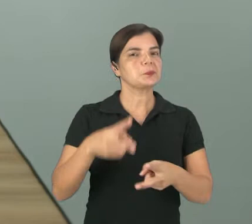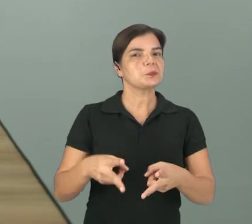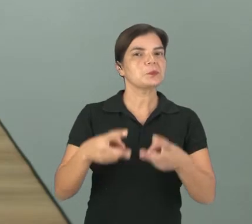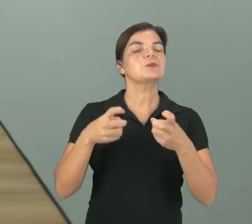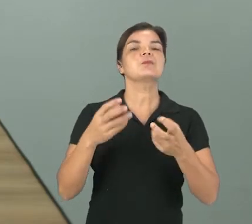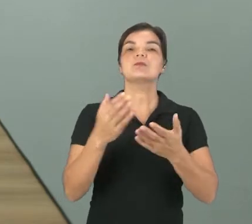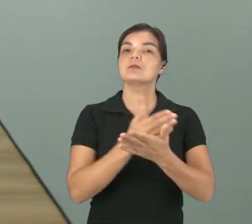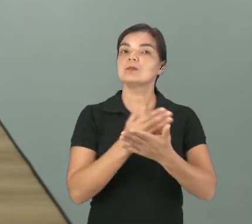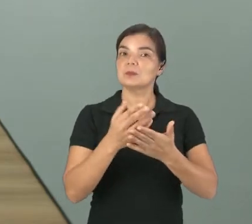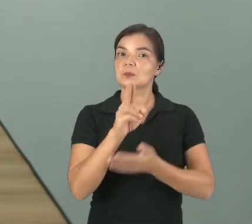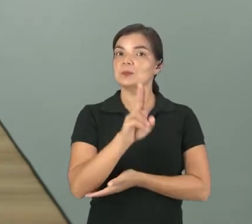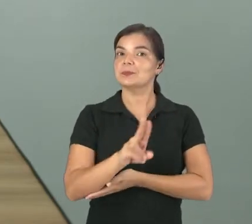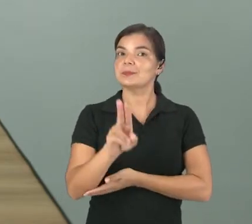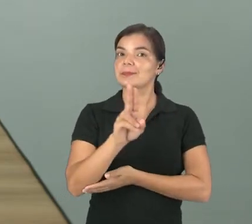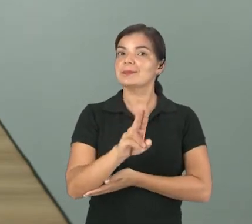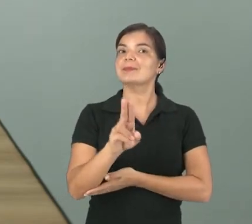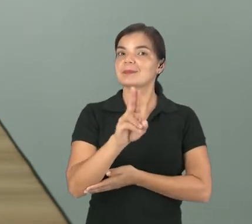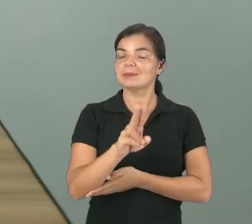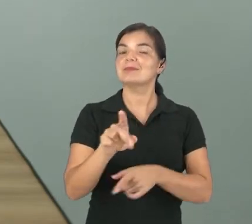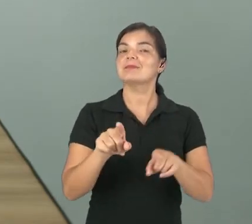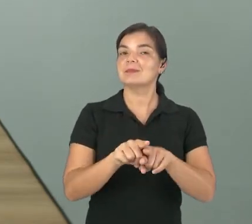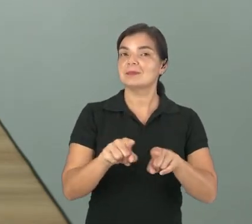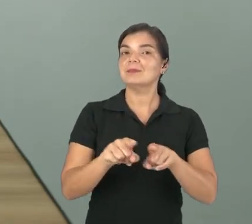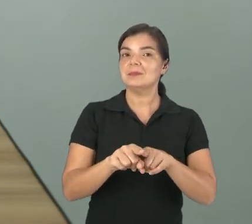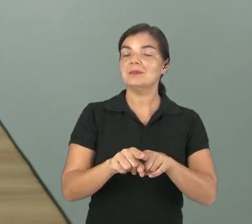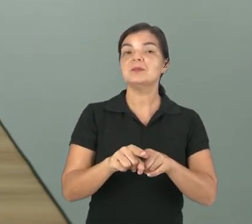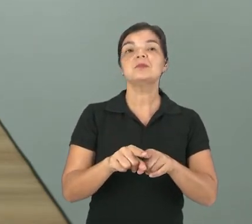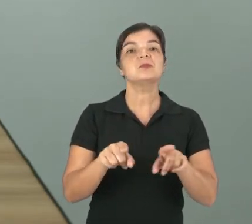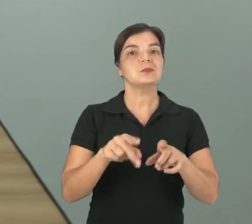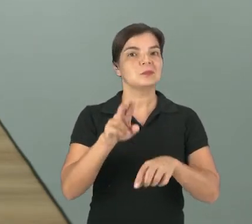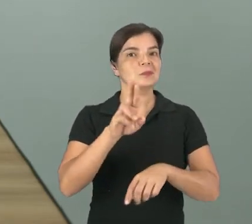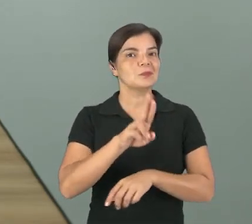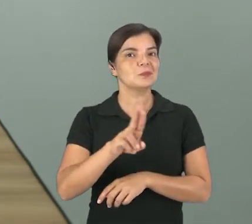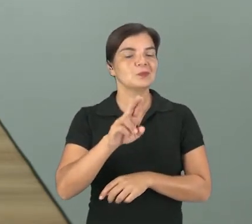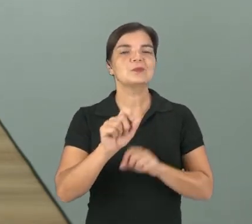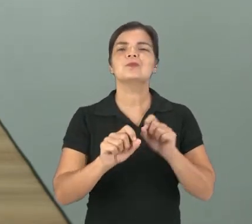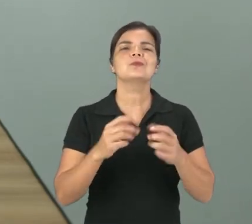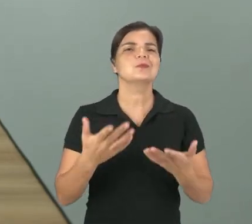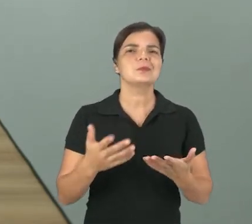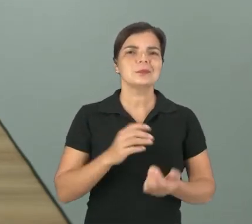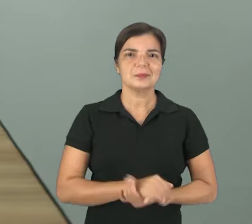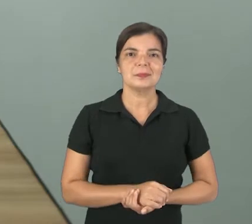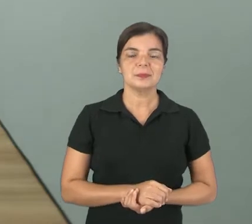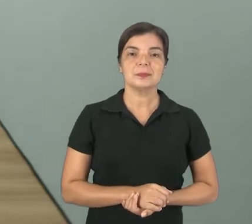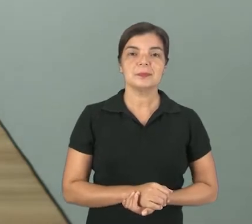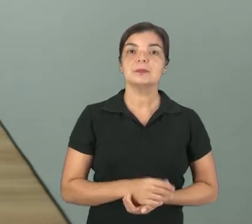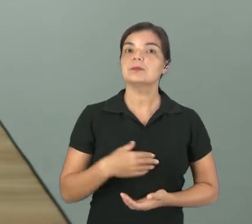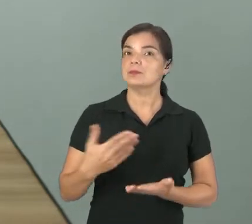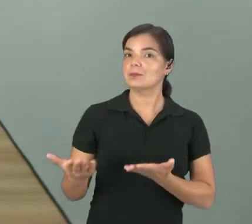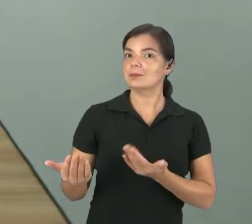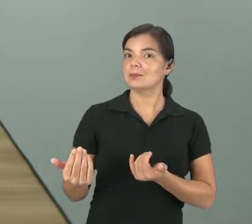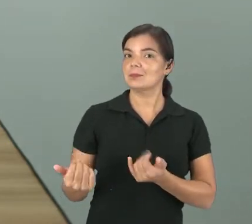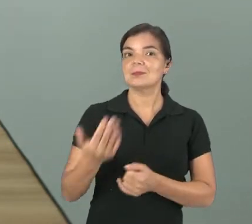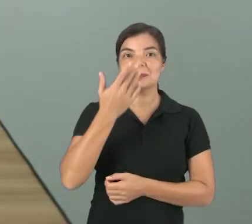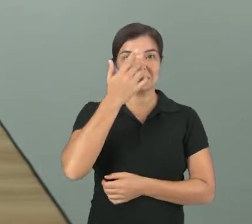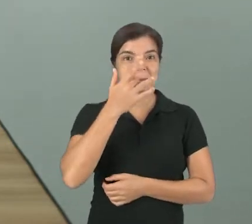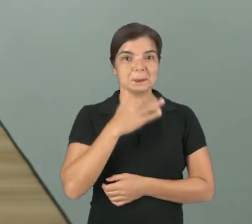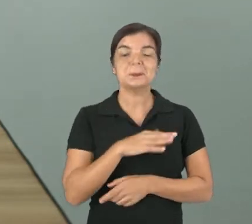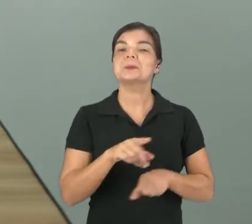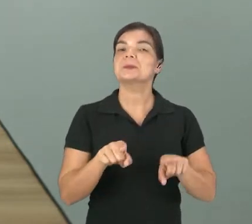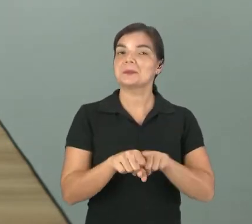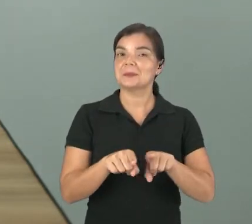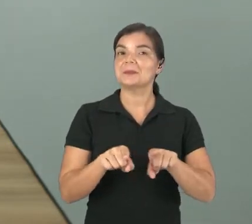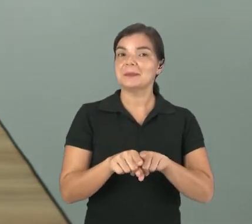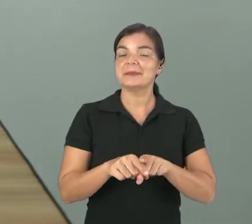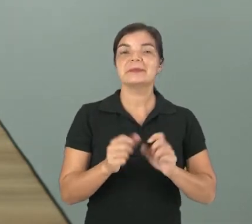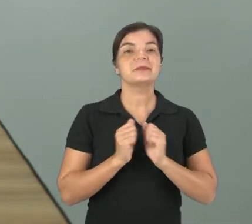perceber alguns usos, alguns artifícios e alguns recursos que eles utilizaram. O que acontece? Uma jovem menina aparece, na